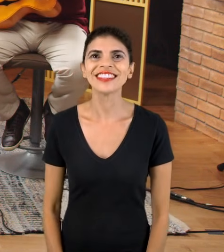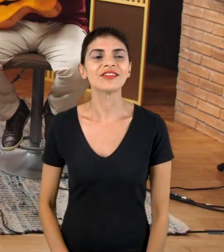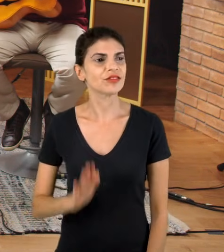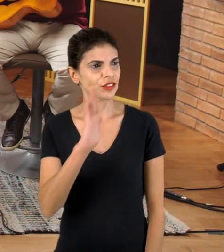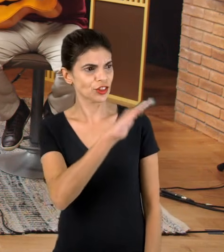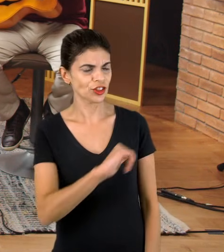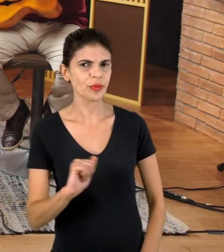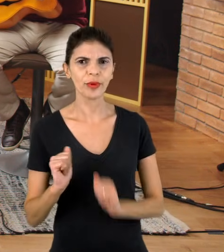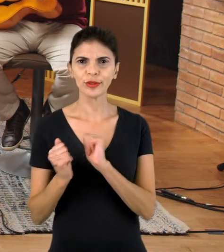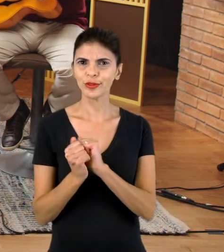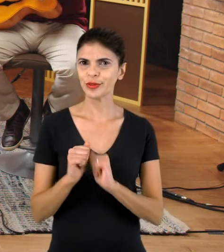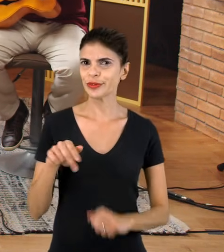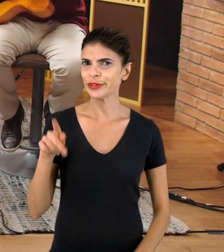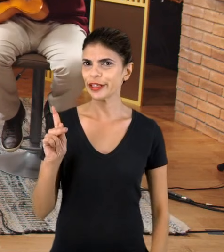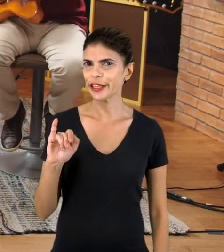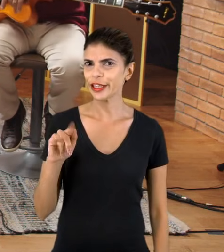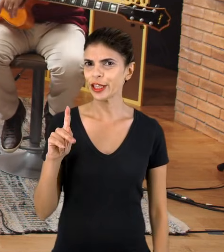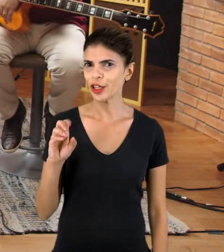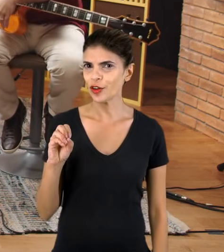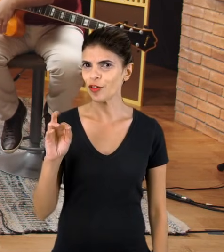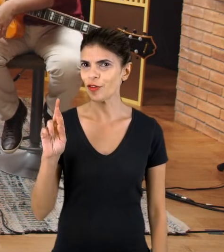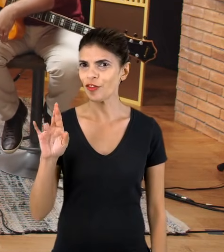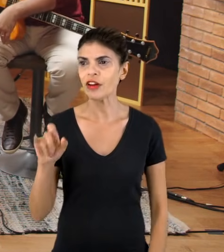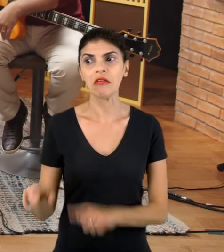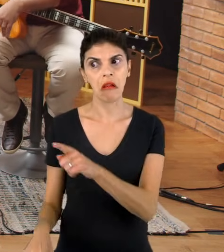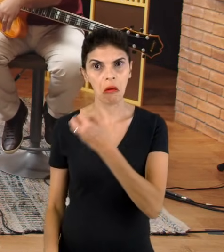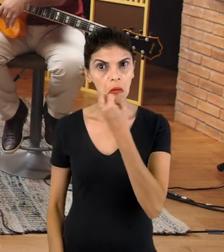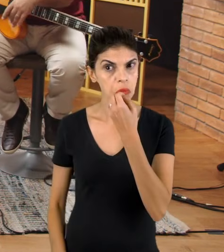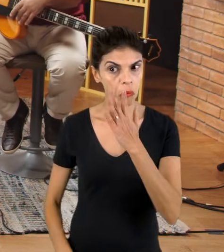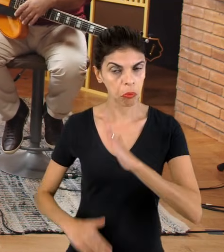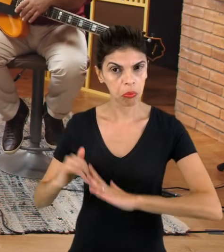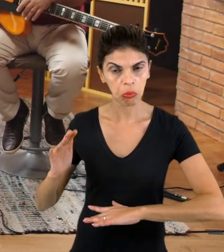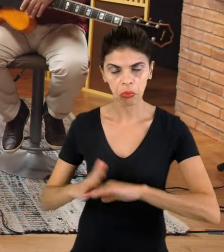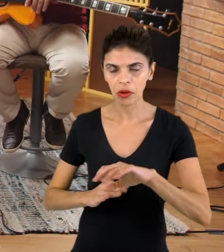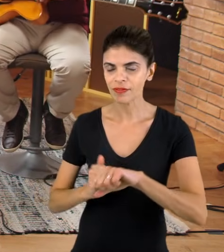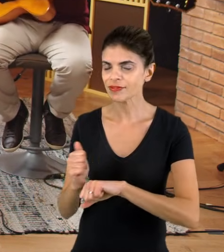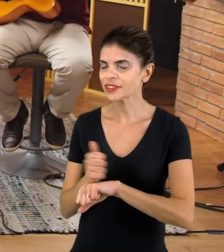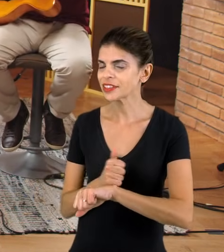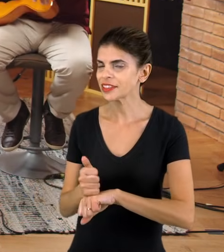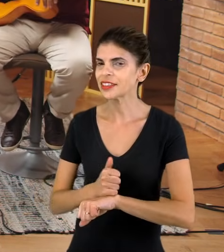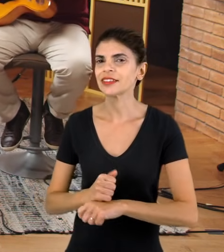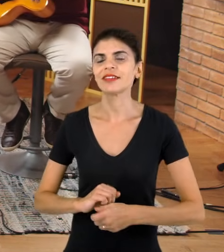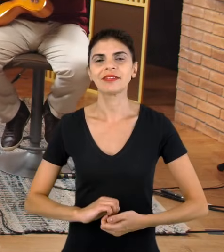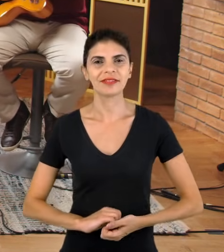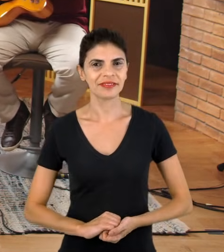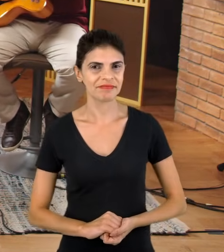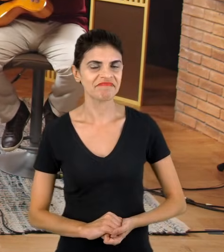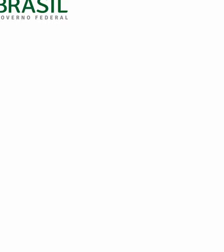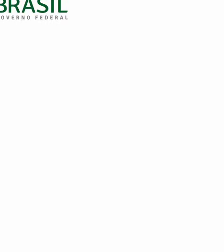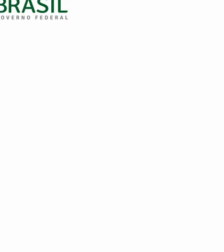Tem que chamar o Kiko Freitas pra tocar com você. Kiko é bom pra caramba nisso, cara. Nossa Senhora.